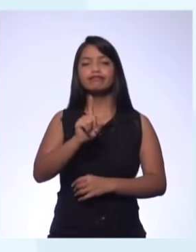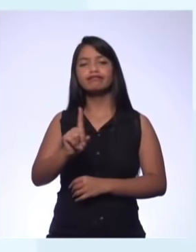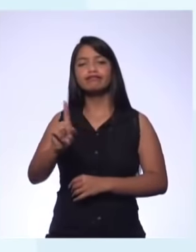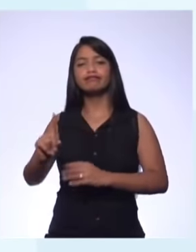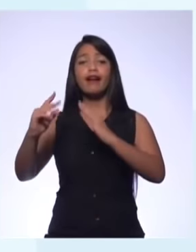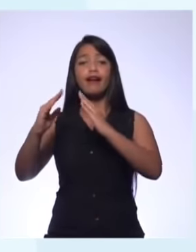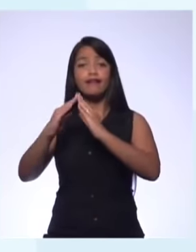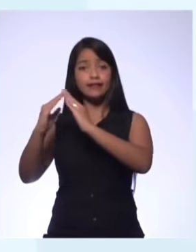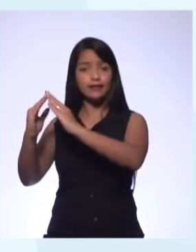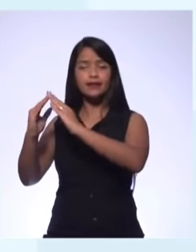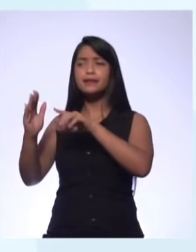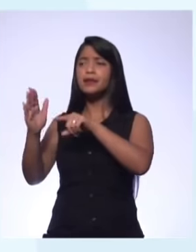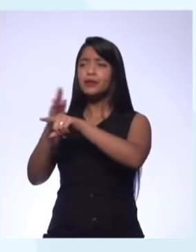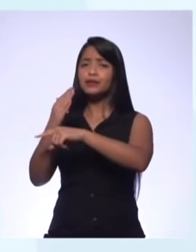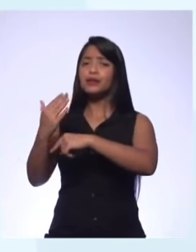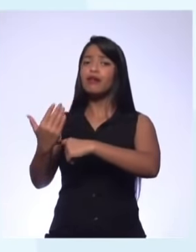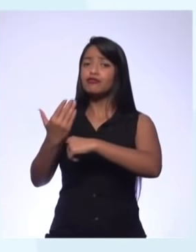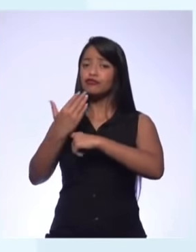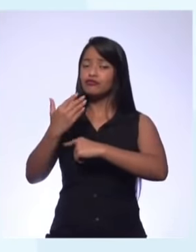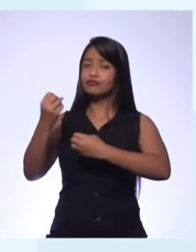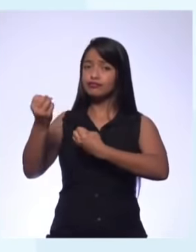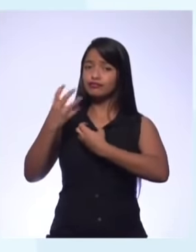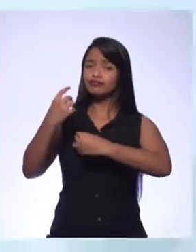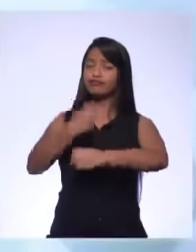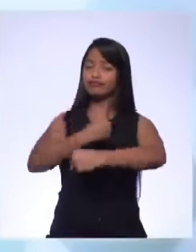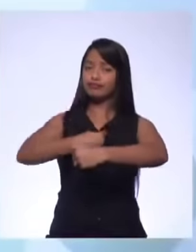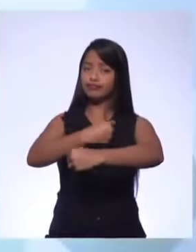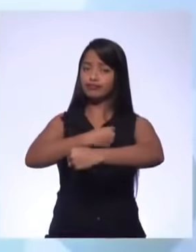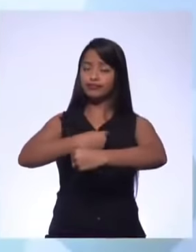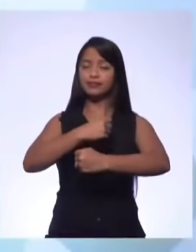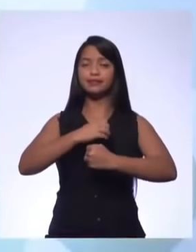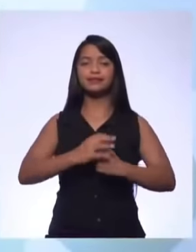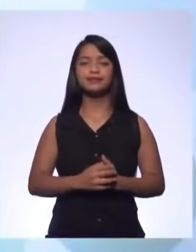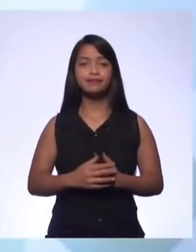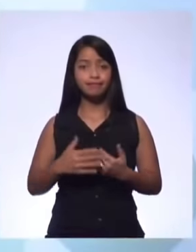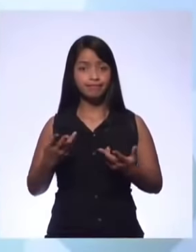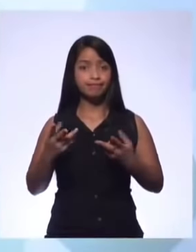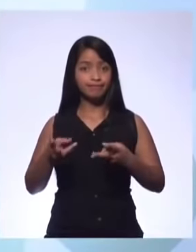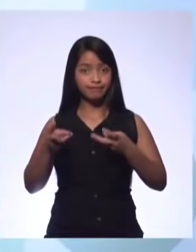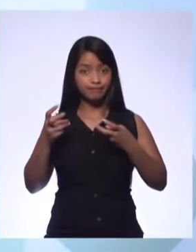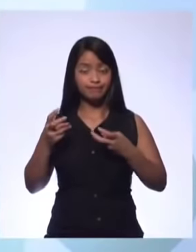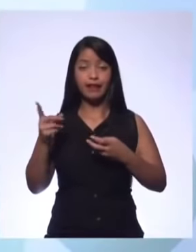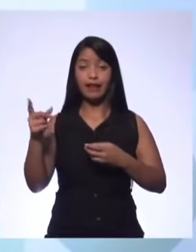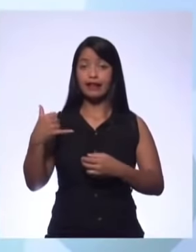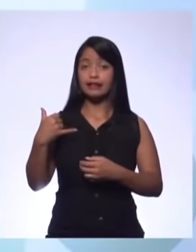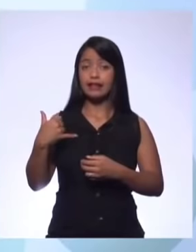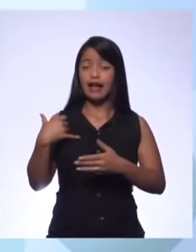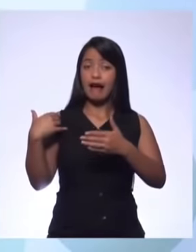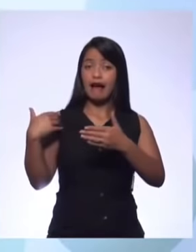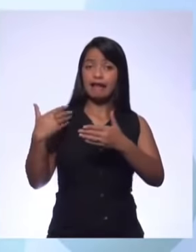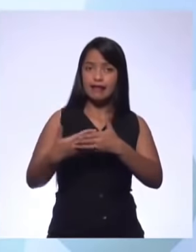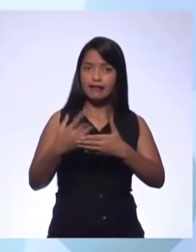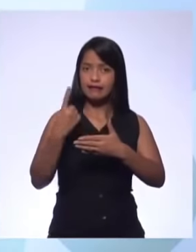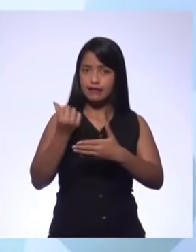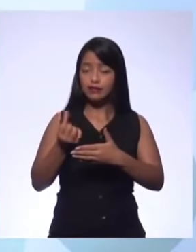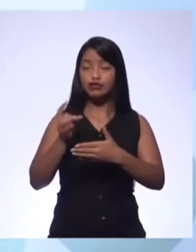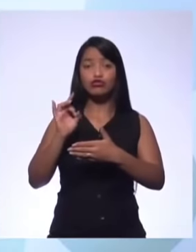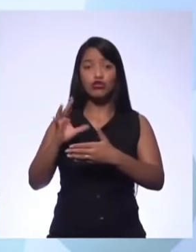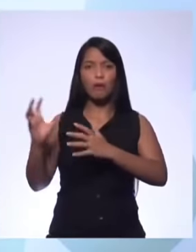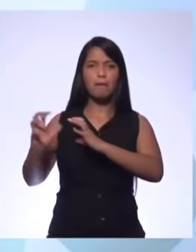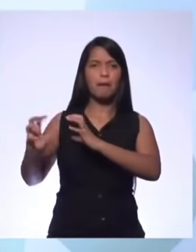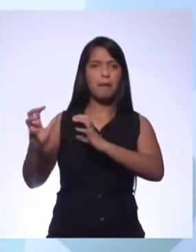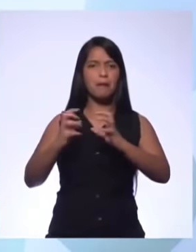dos pratos. Então, até os 16 anos, ela só causava intriga entre os vizinhos. Ok. Agora, meus amores, o que a gente vai fazer?